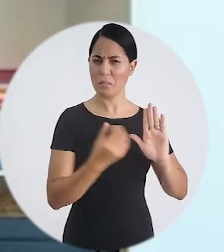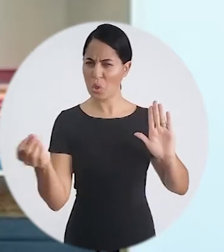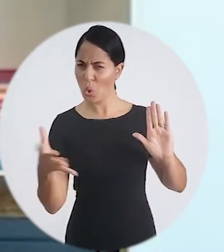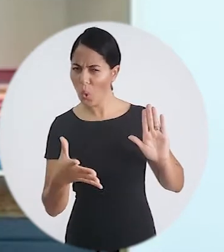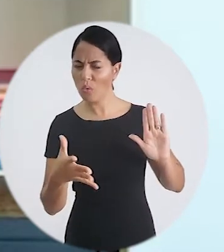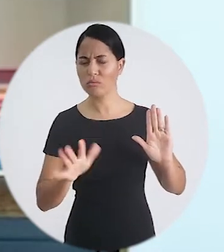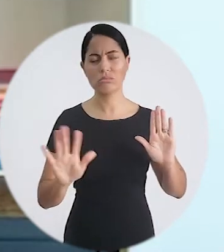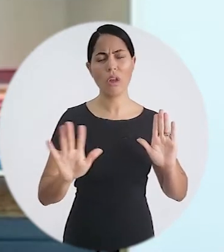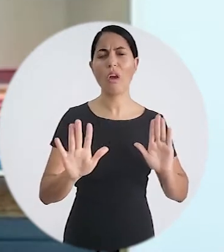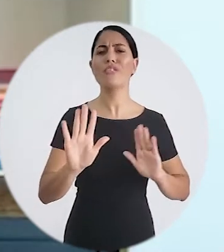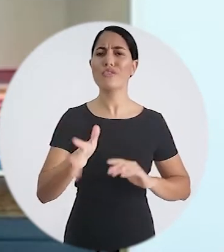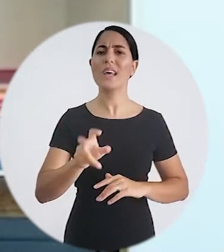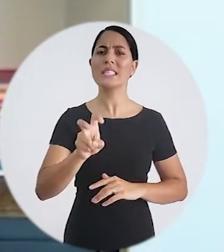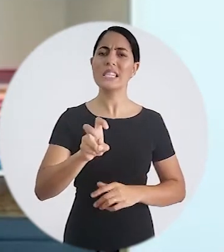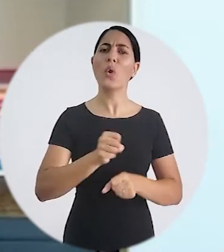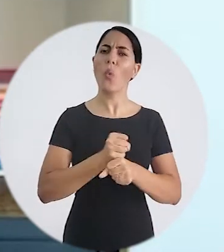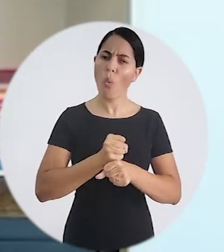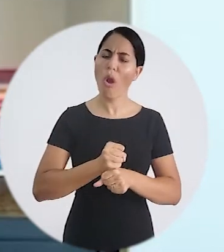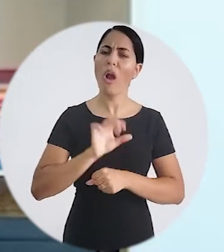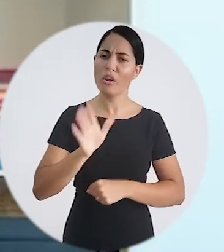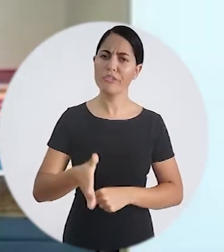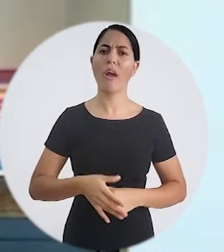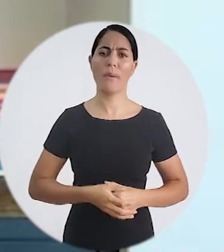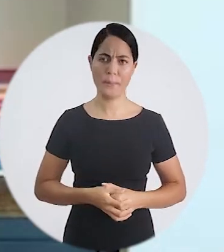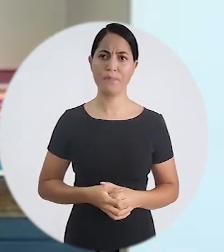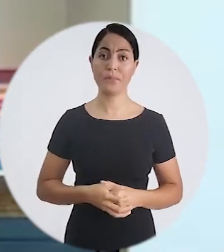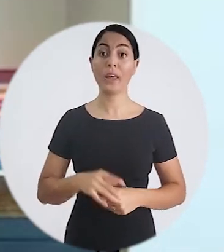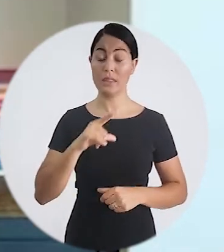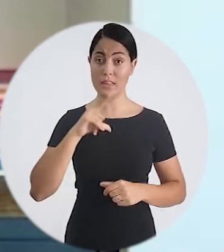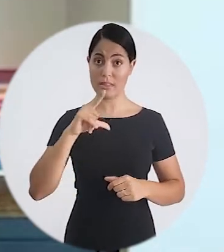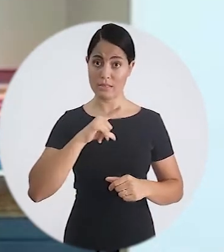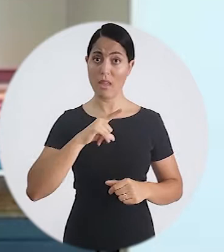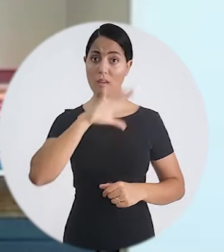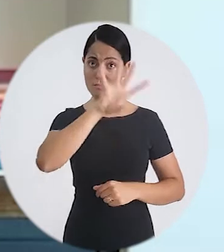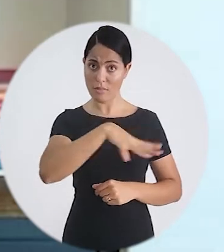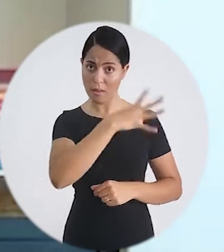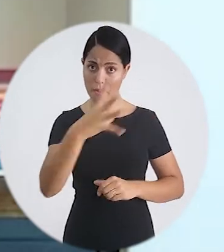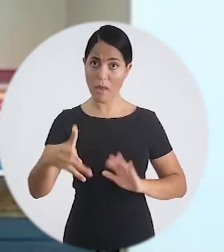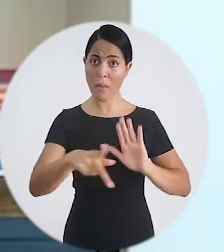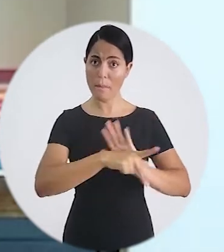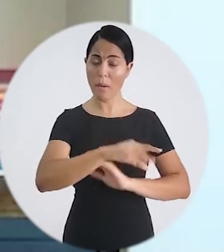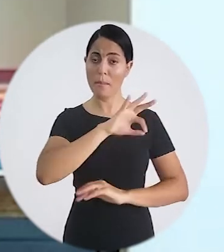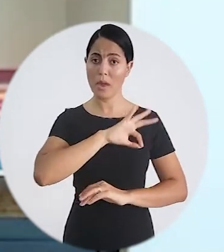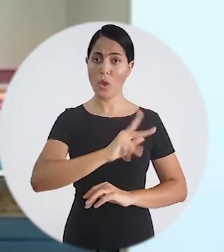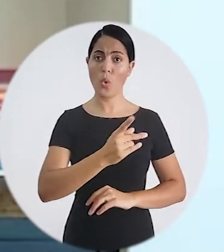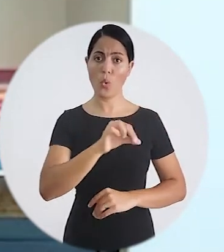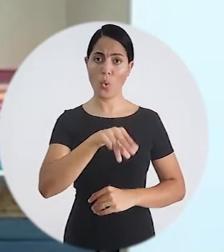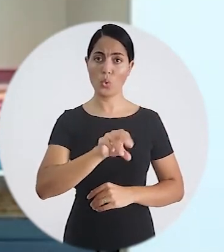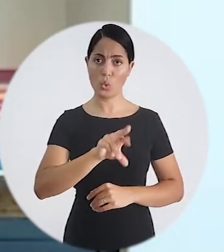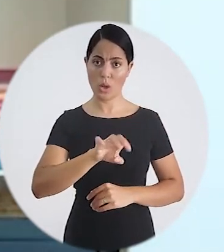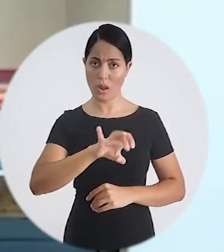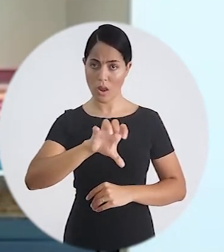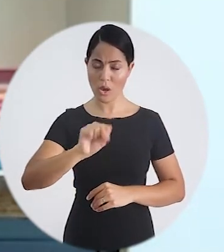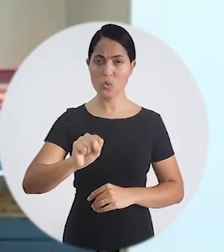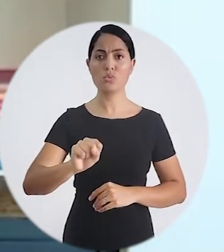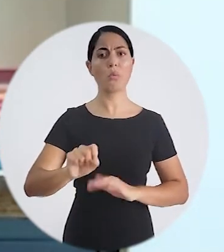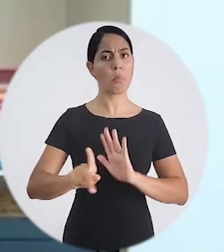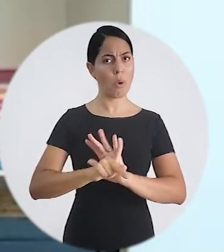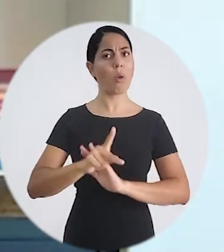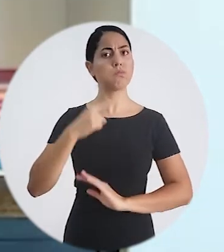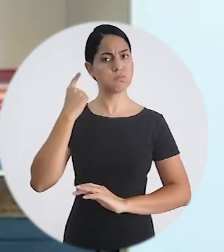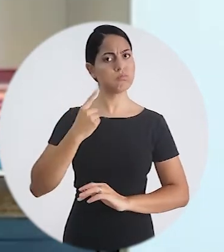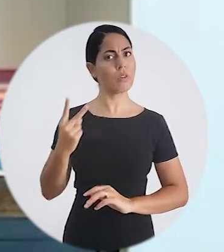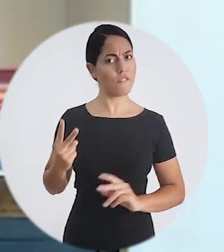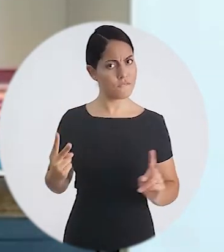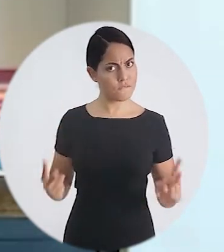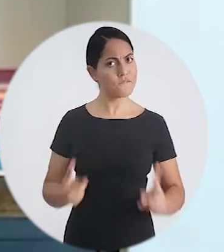porque já tem 5 anos. O Código de Processo Civil estipulou a tabela de honorários, ele estabeleceu, foi uma grande vitória